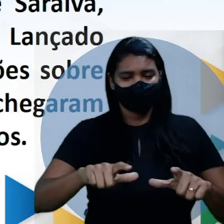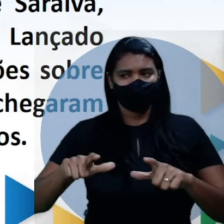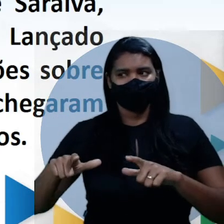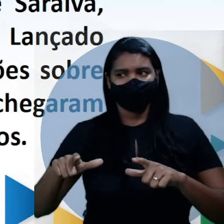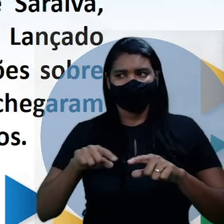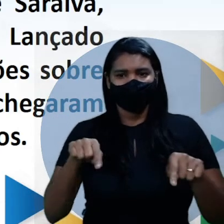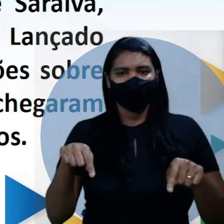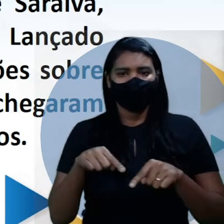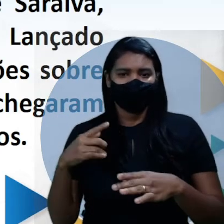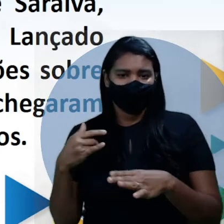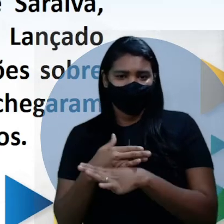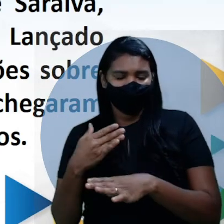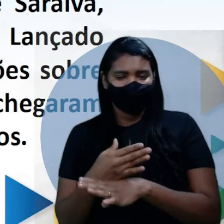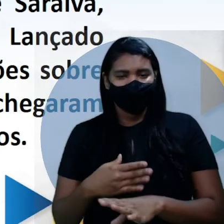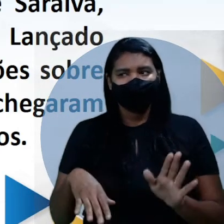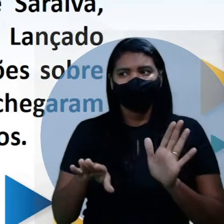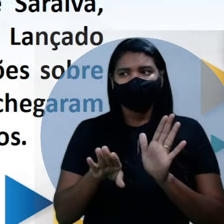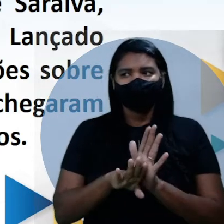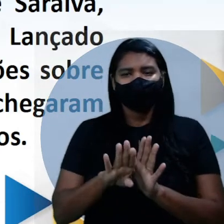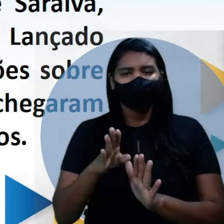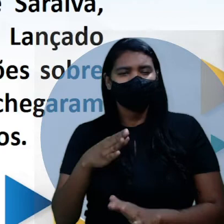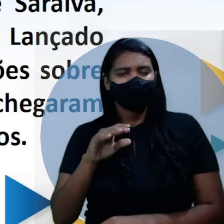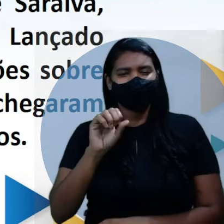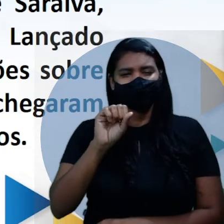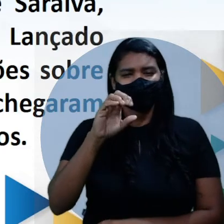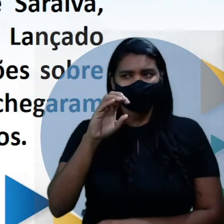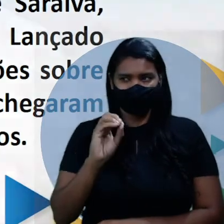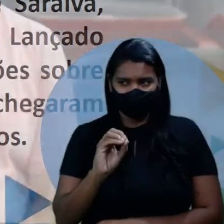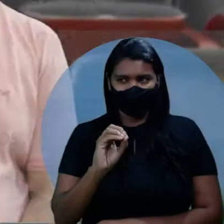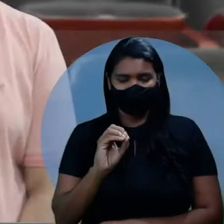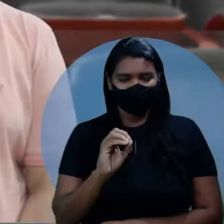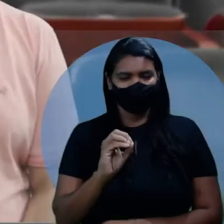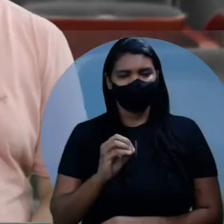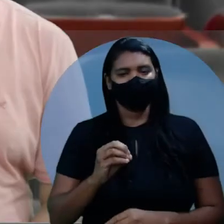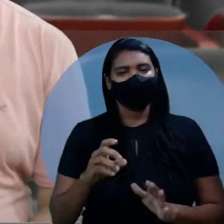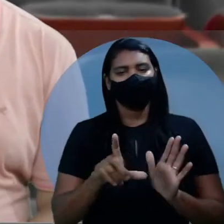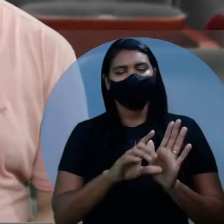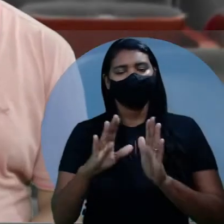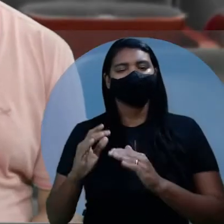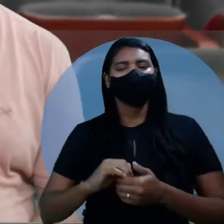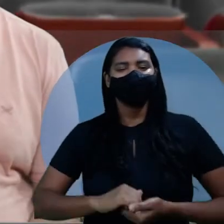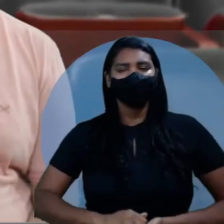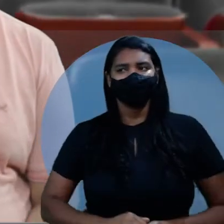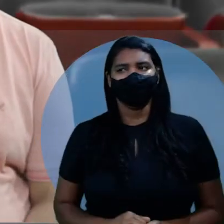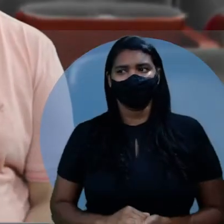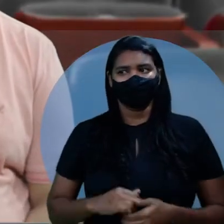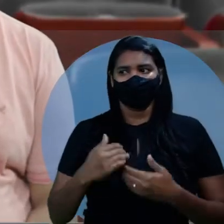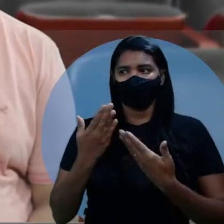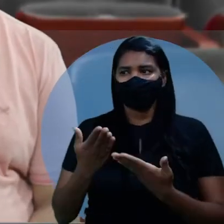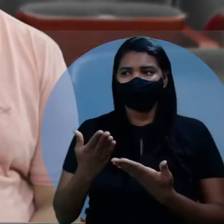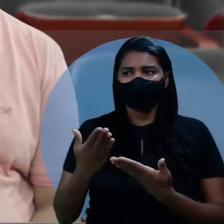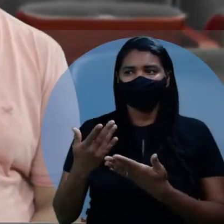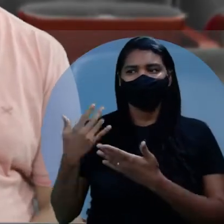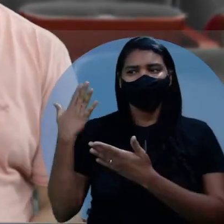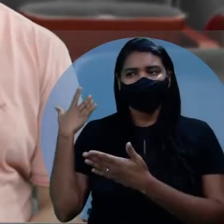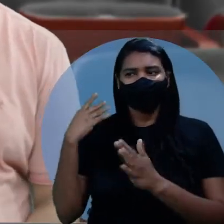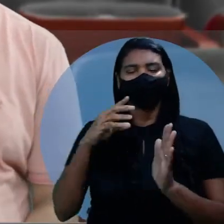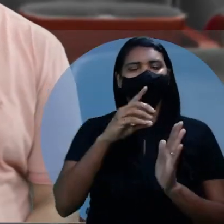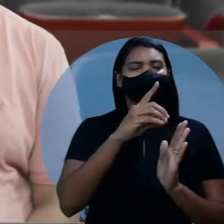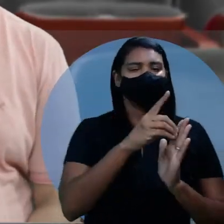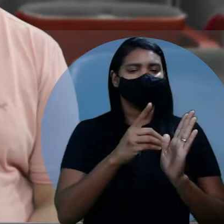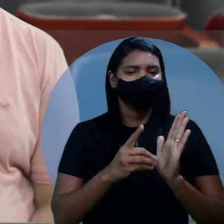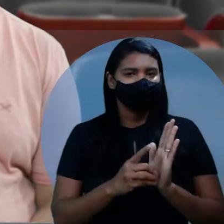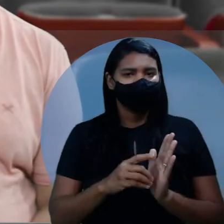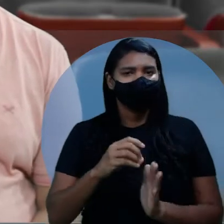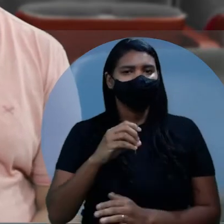da cidade que chegaram perto da marca de 80 estabelecimentos. Então vale a pena ressaltar que naquela época, na década de 50,